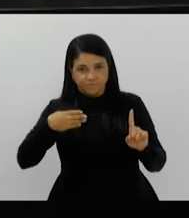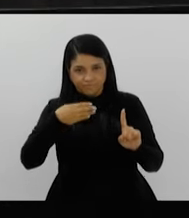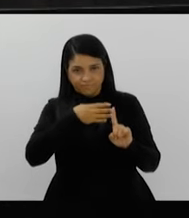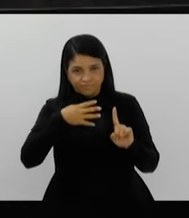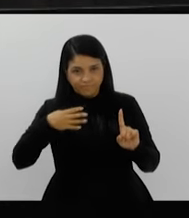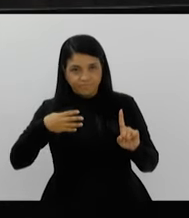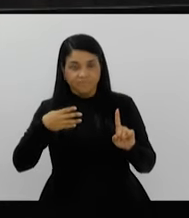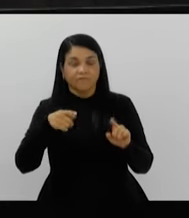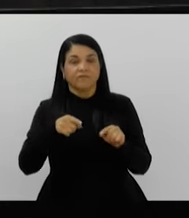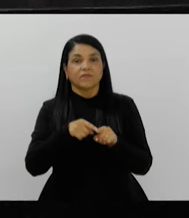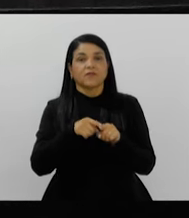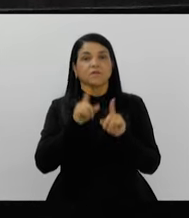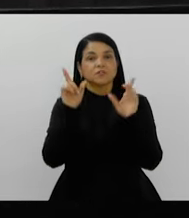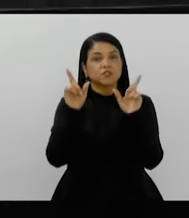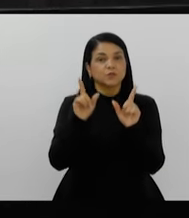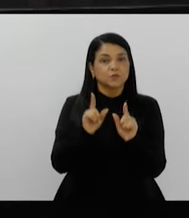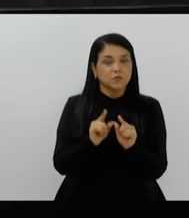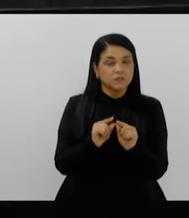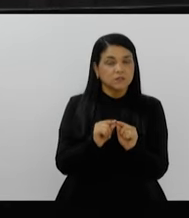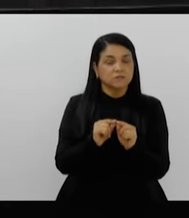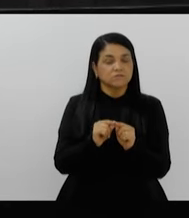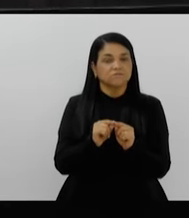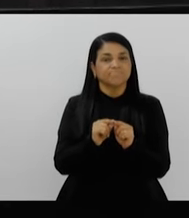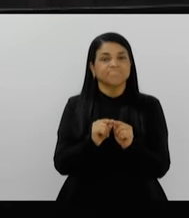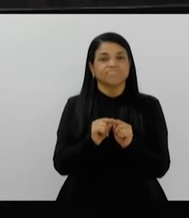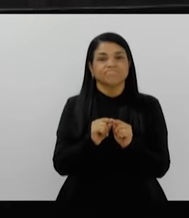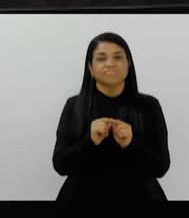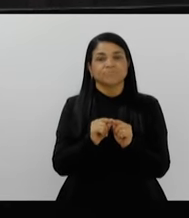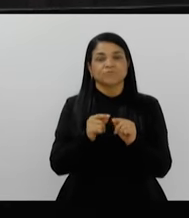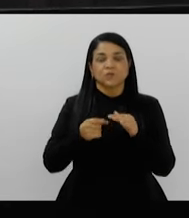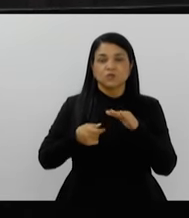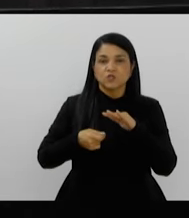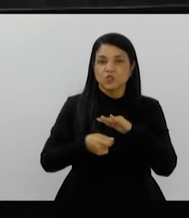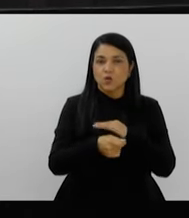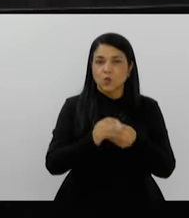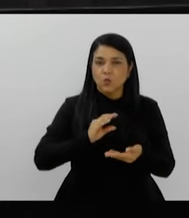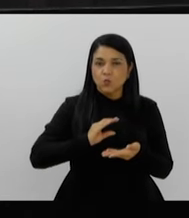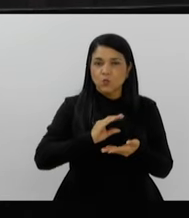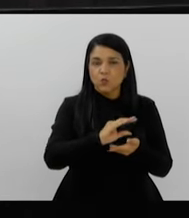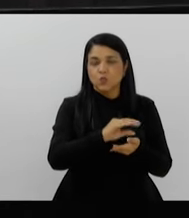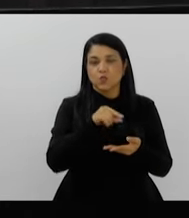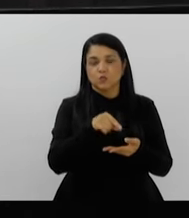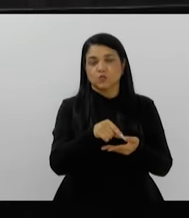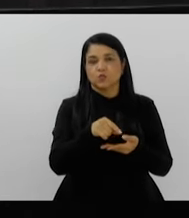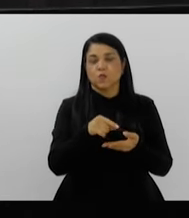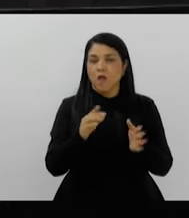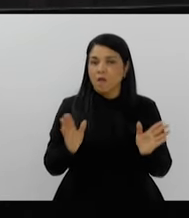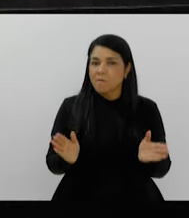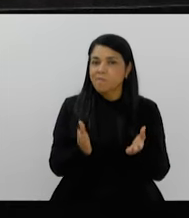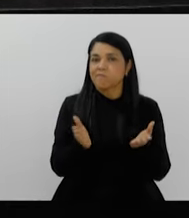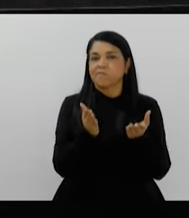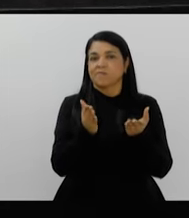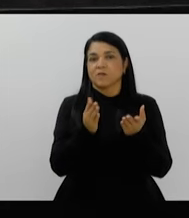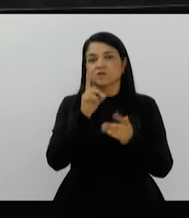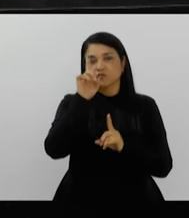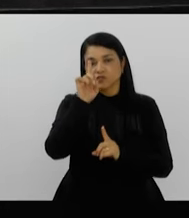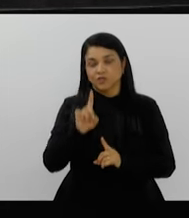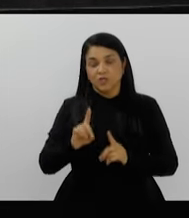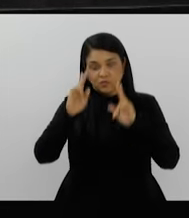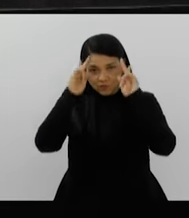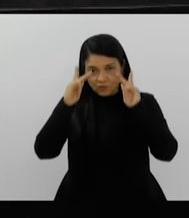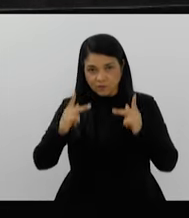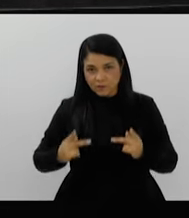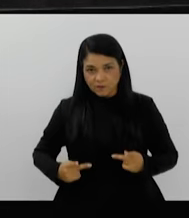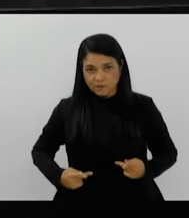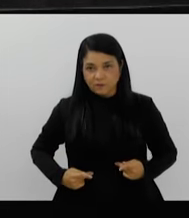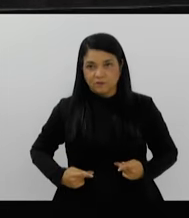há uma diminuição constante e sensível dos recursos destinados à promoção dos direitos humanos